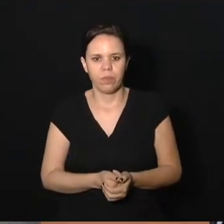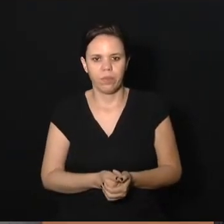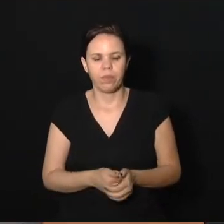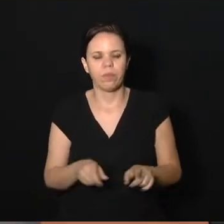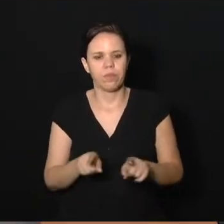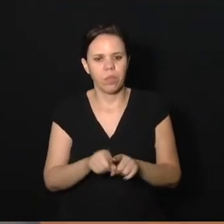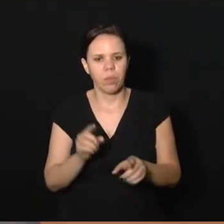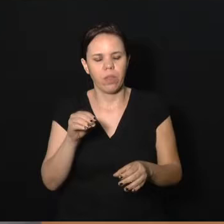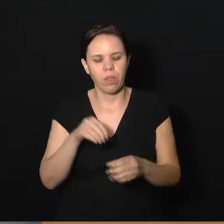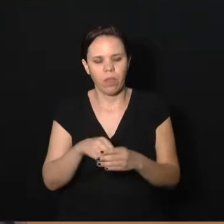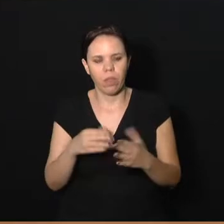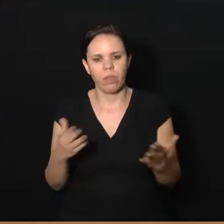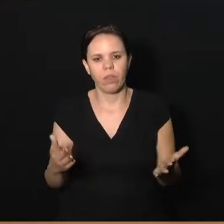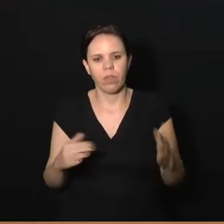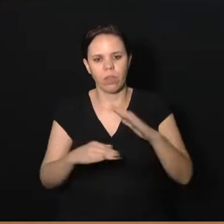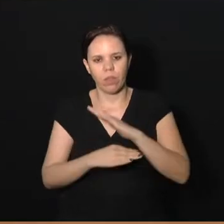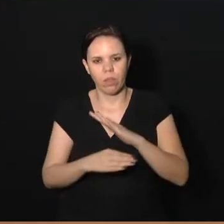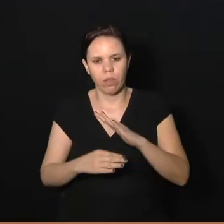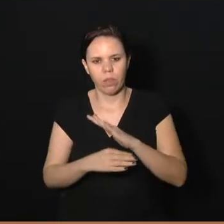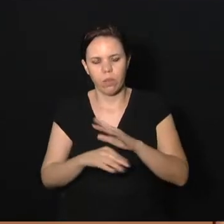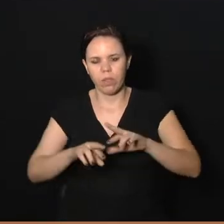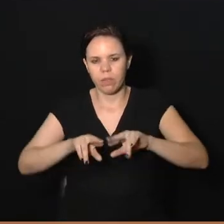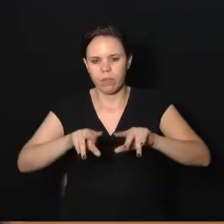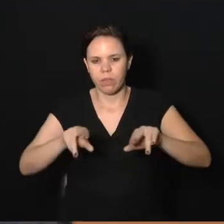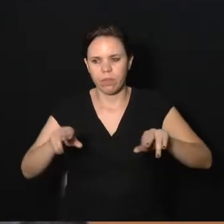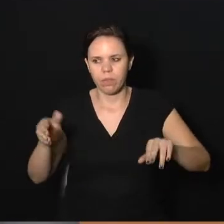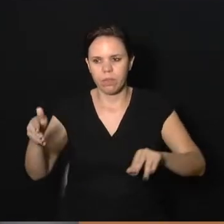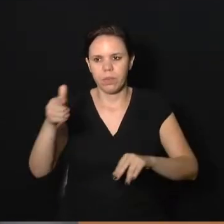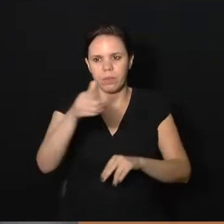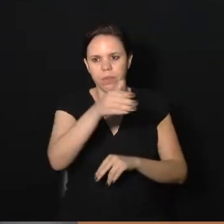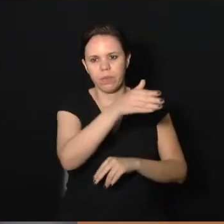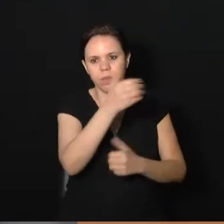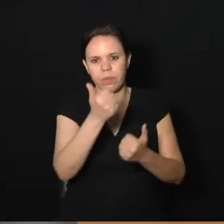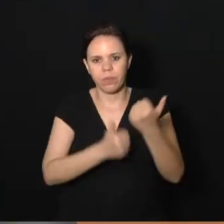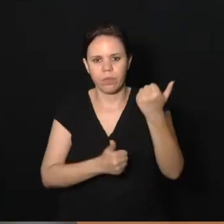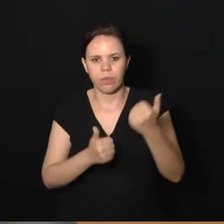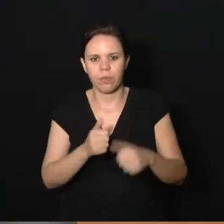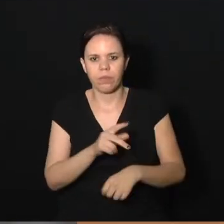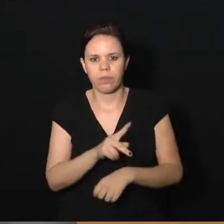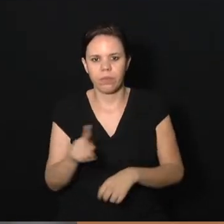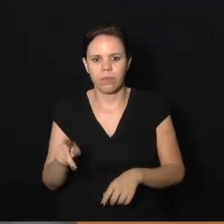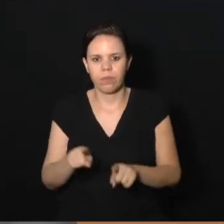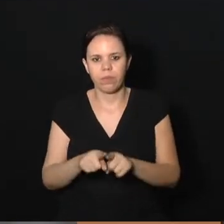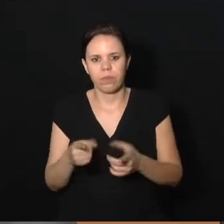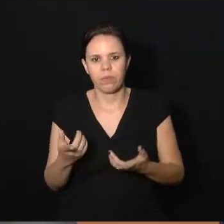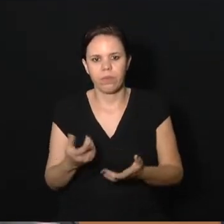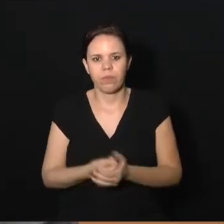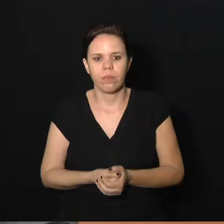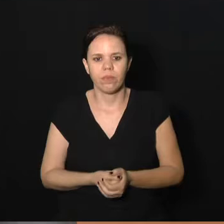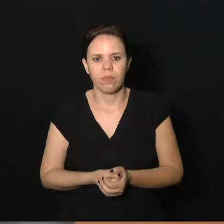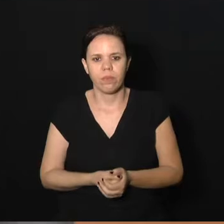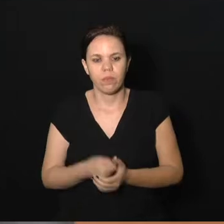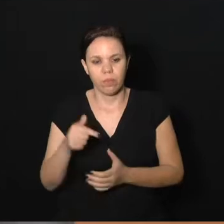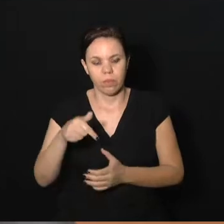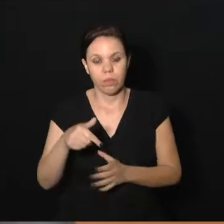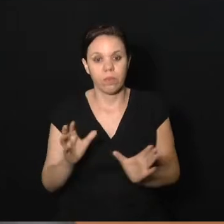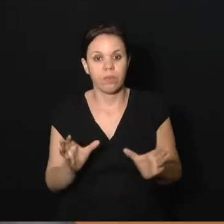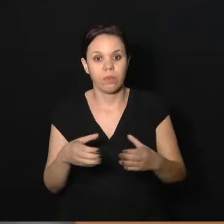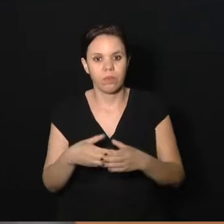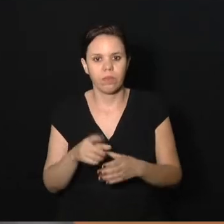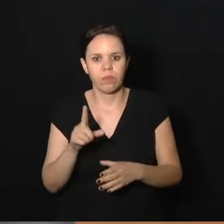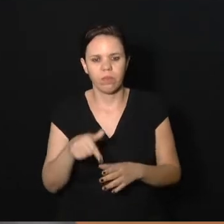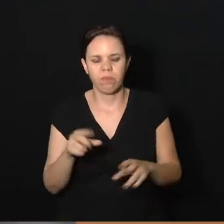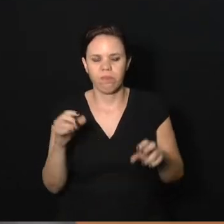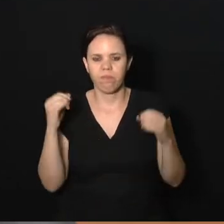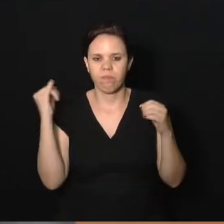produz dentro da casa, nas mais diferentes. Nosso vice-presidente, Vinícius, essa comissão é uma comissão de